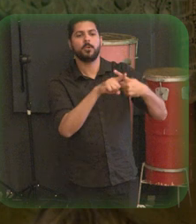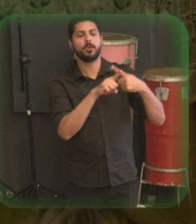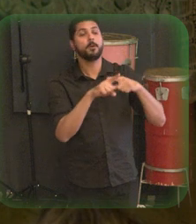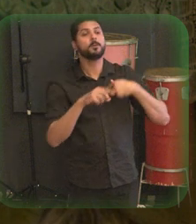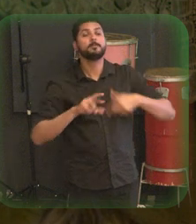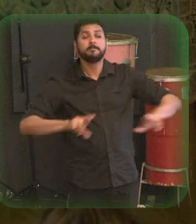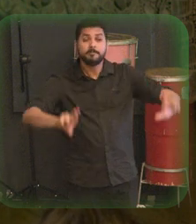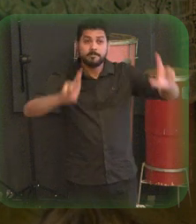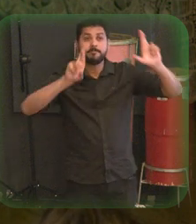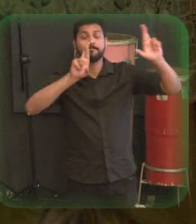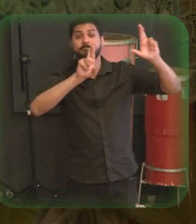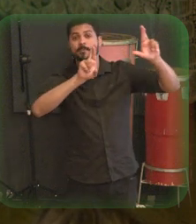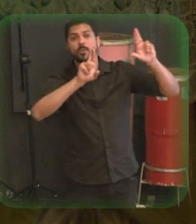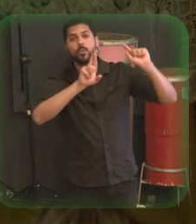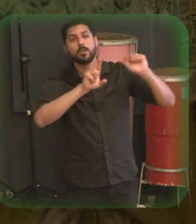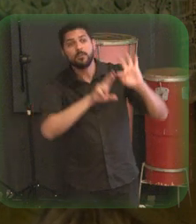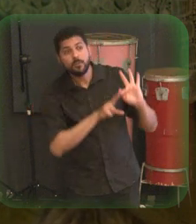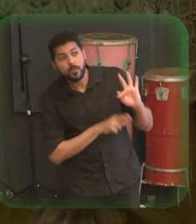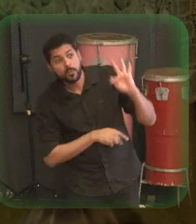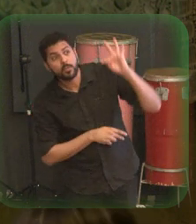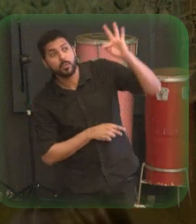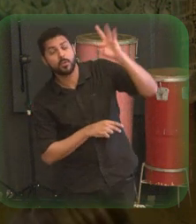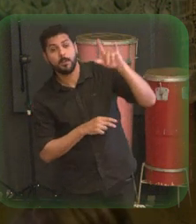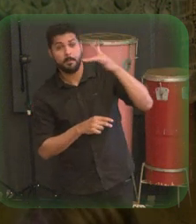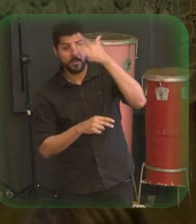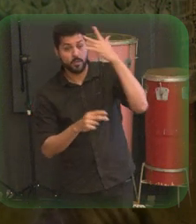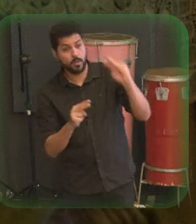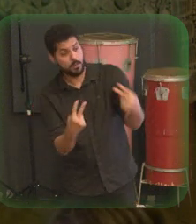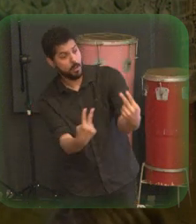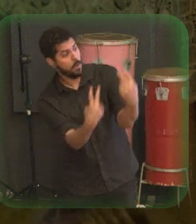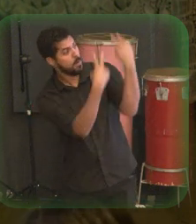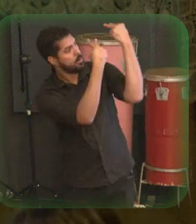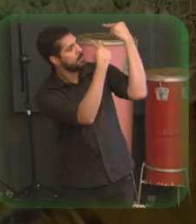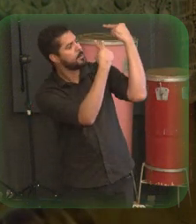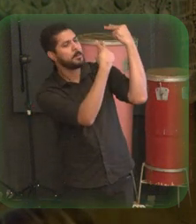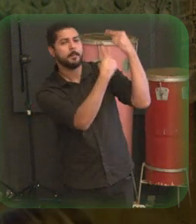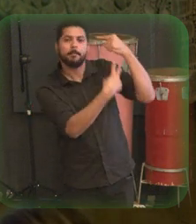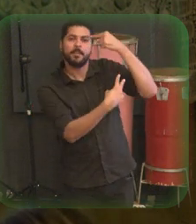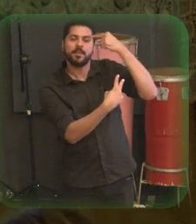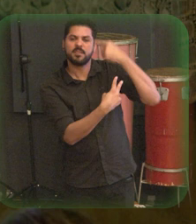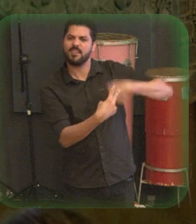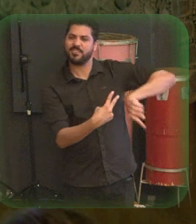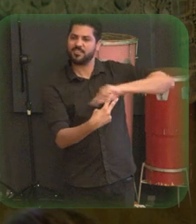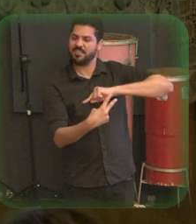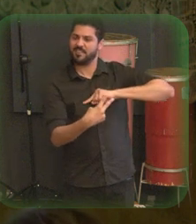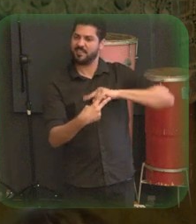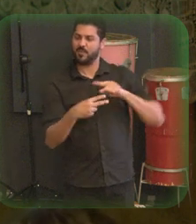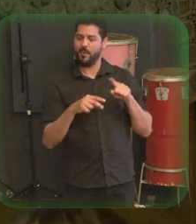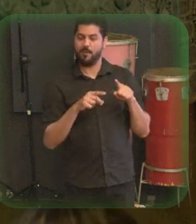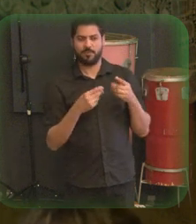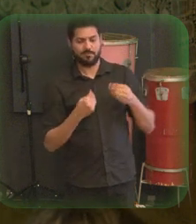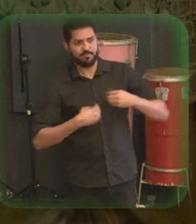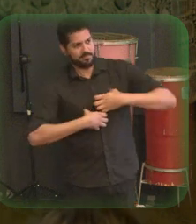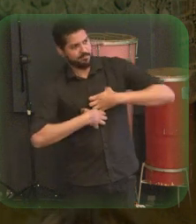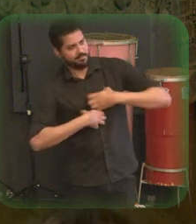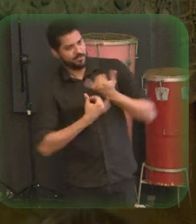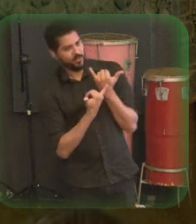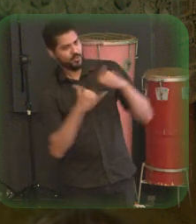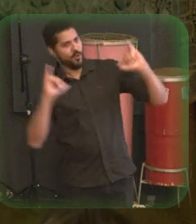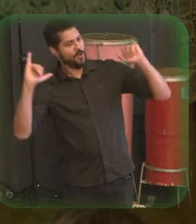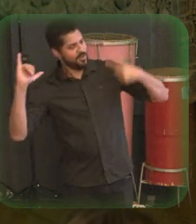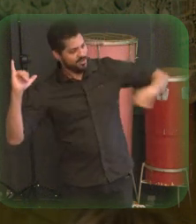olham para trás e nos vejam hoje nos acham pessoas absurdas. Porque nós achamos normal, por exemplo, que